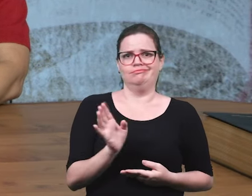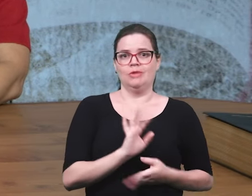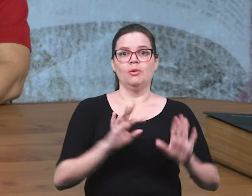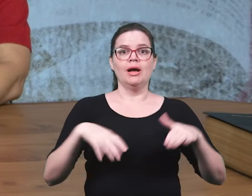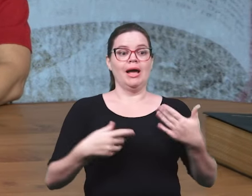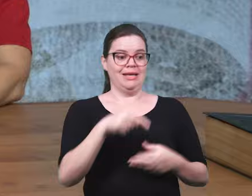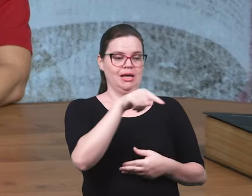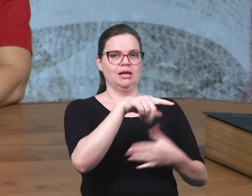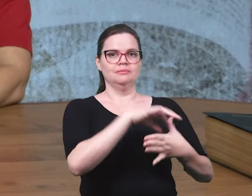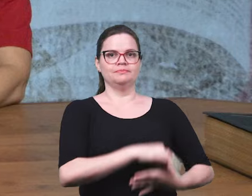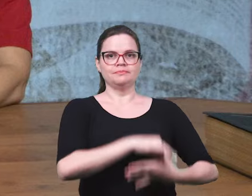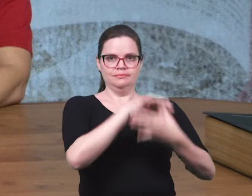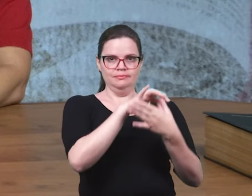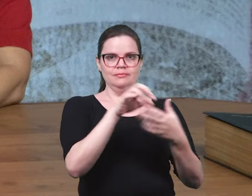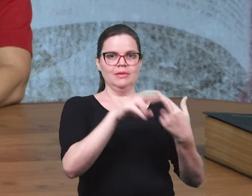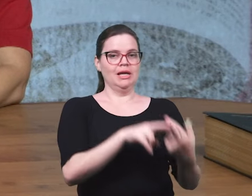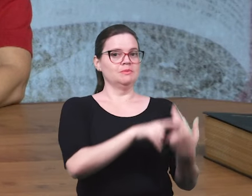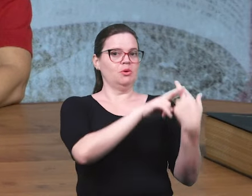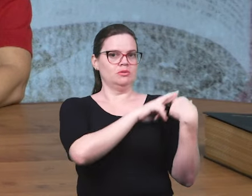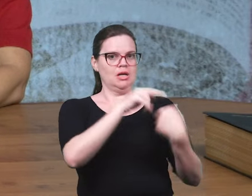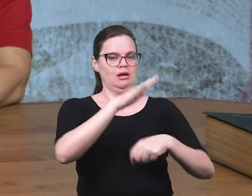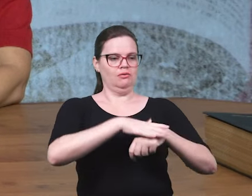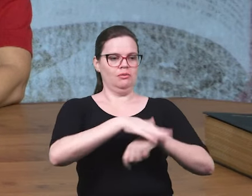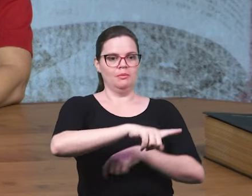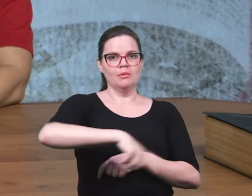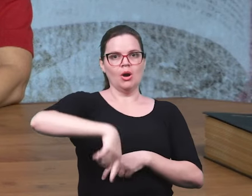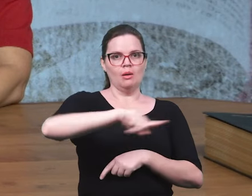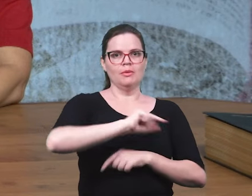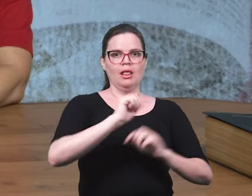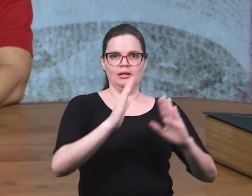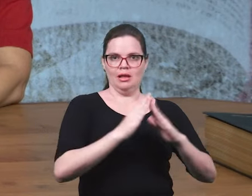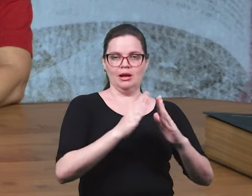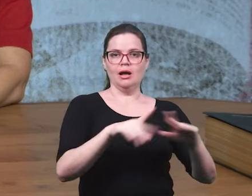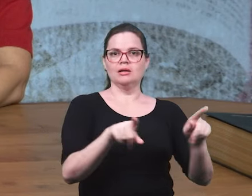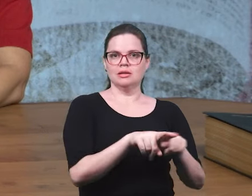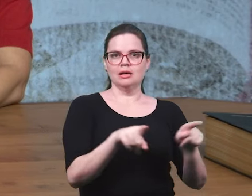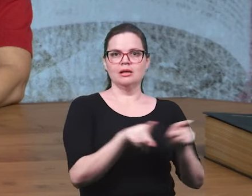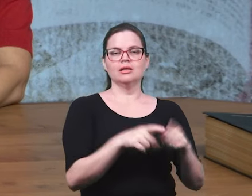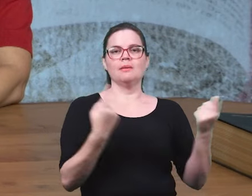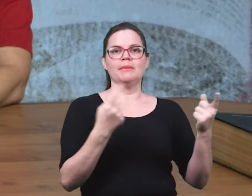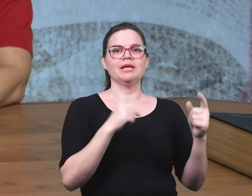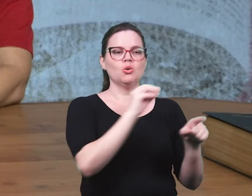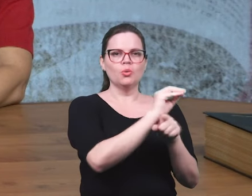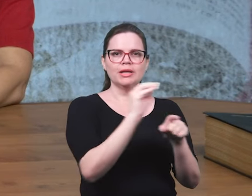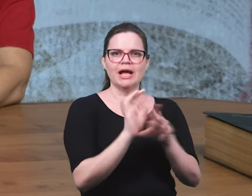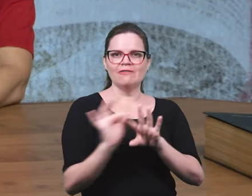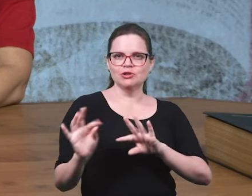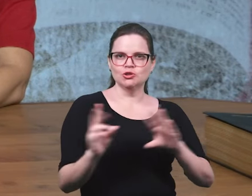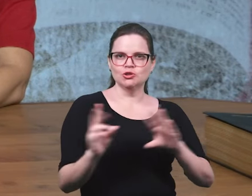casa e o que tinha cargo da cidade, e os anciãos e os aios enviaram a Jeú,